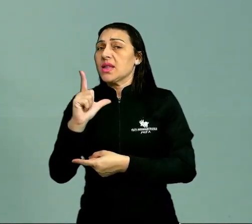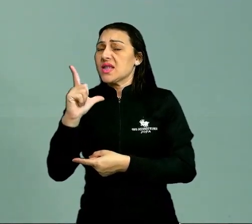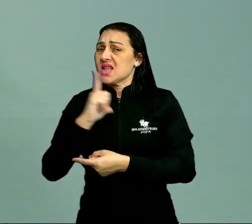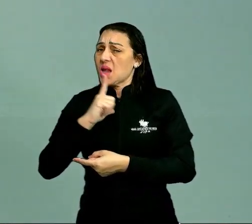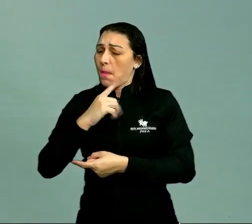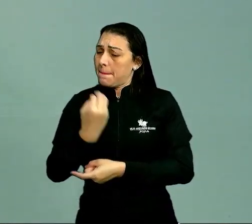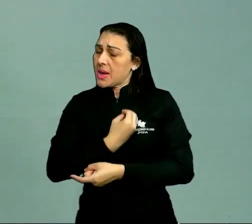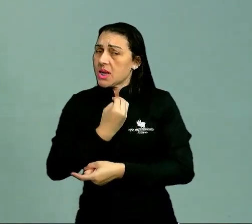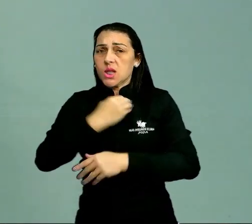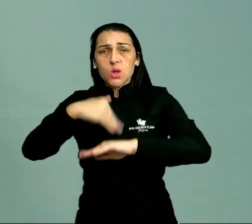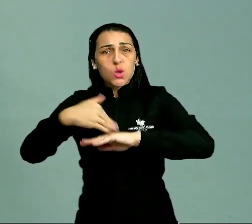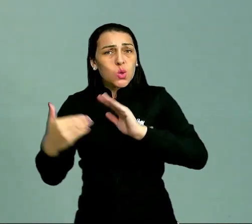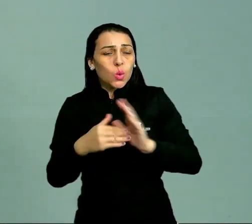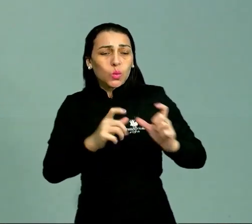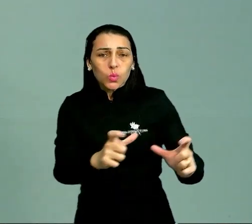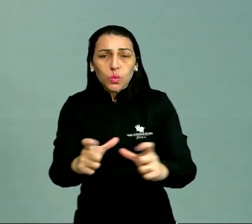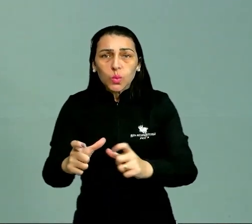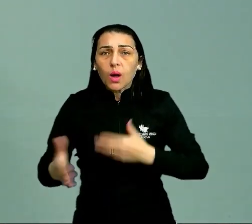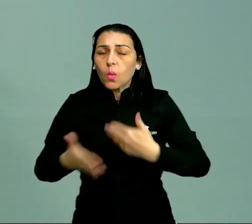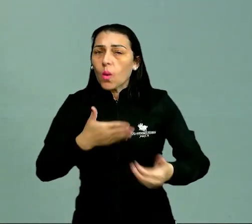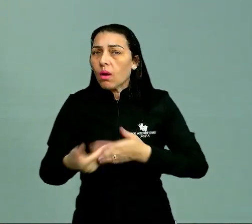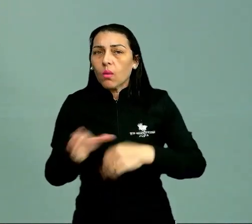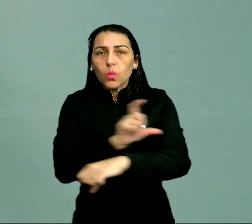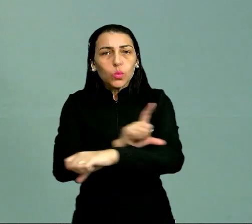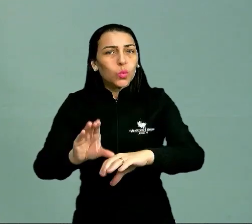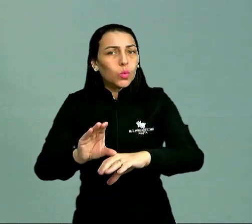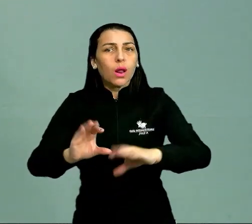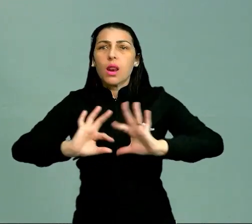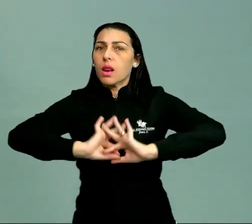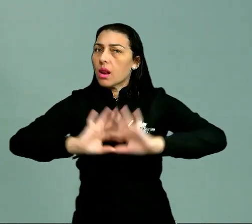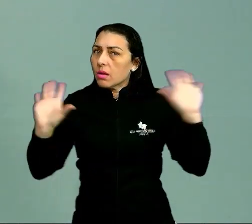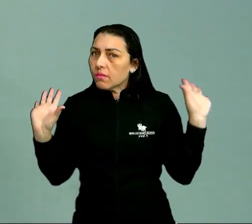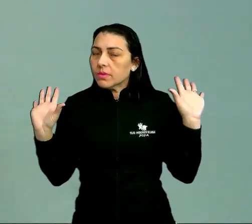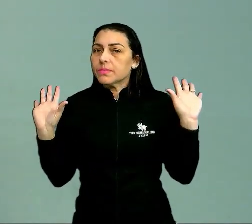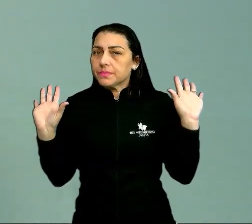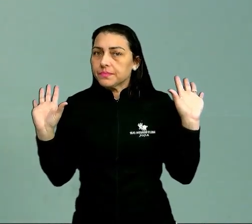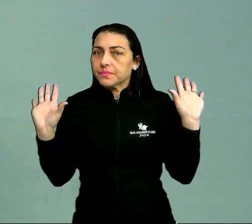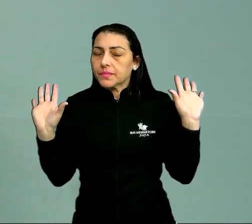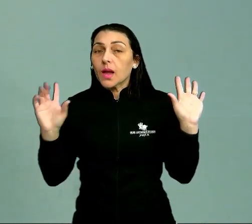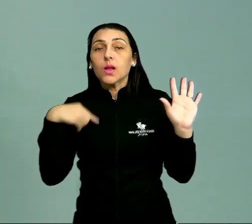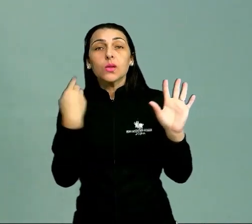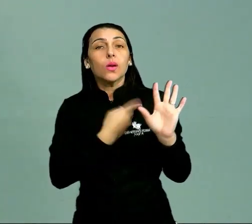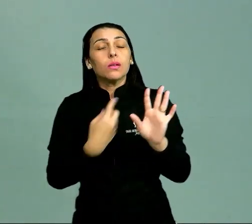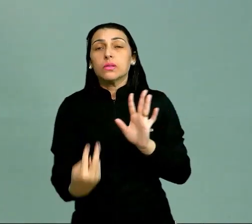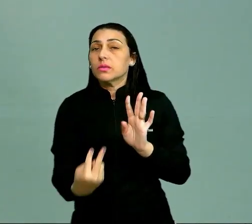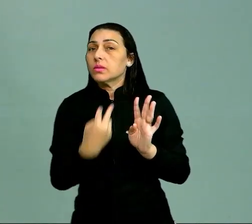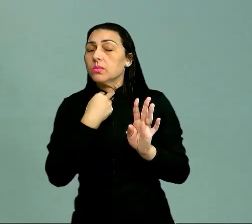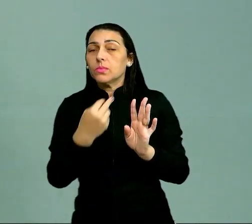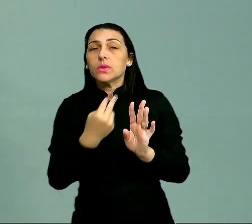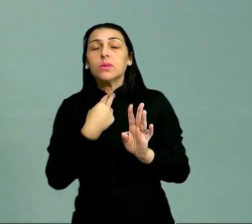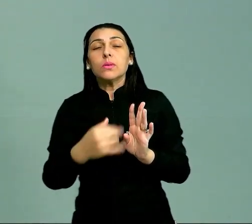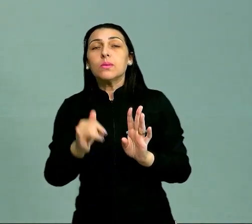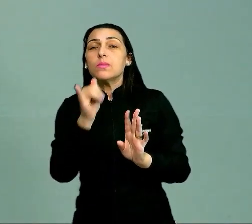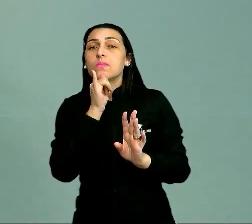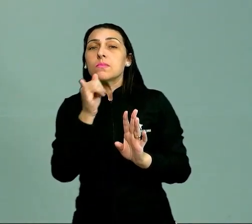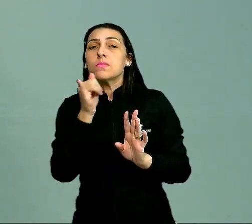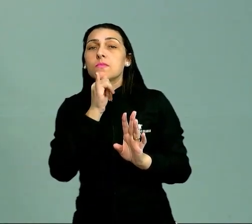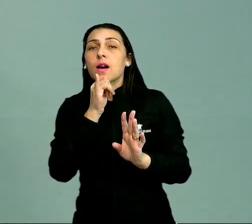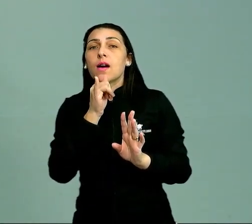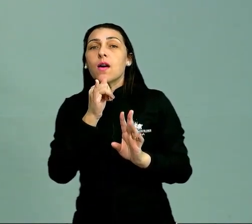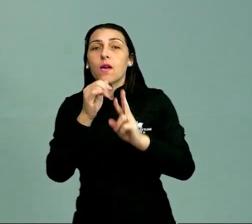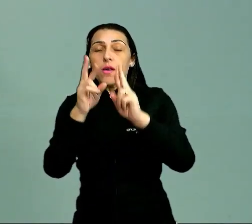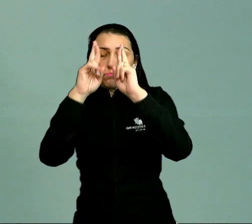estar presente em todos os lugares, em qualquer cultura. Não é? Então, nós não podemos, por exemplo,